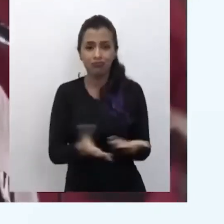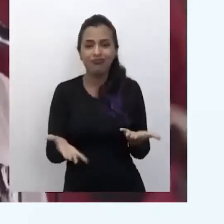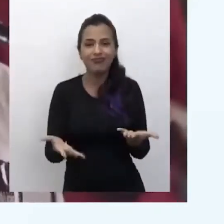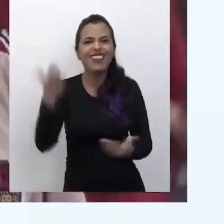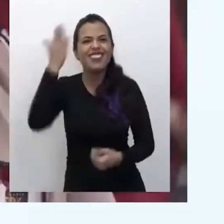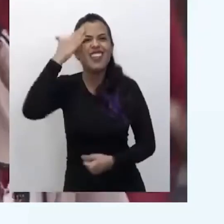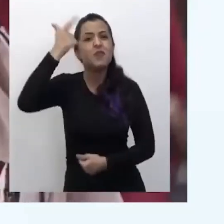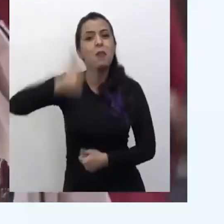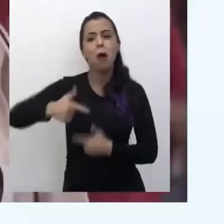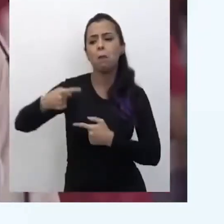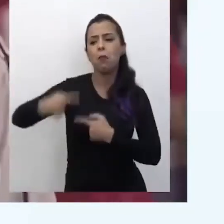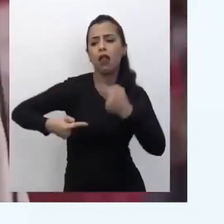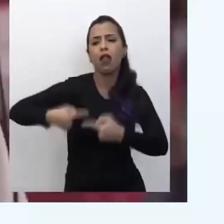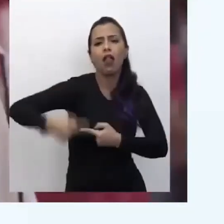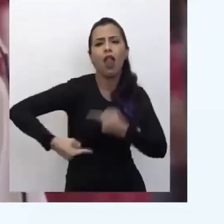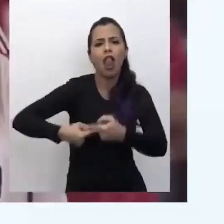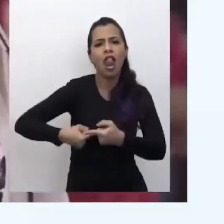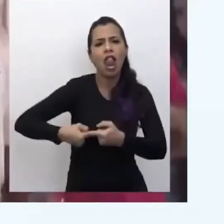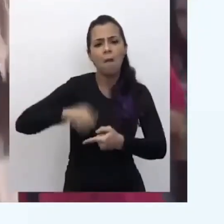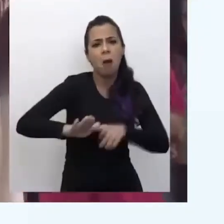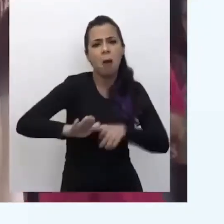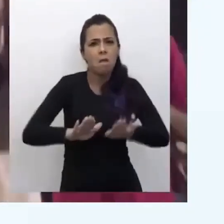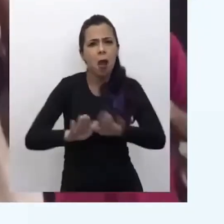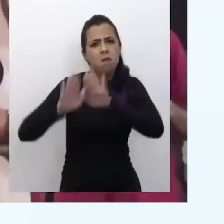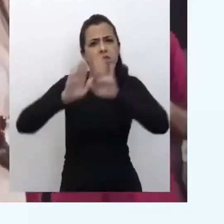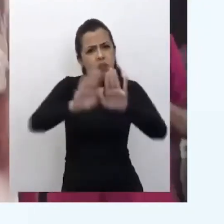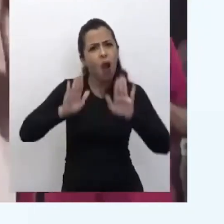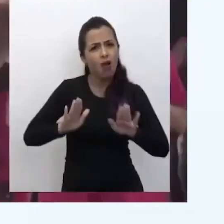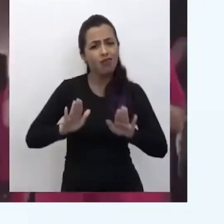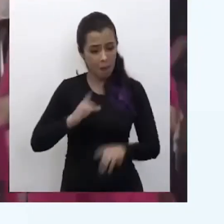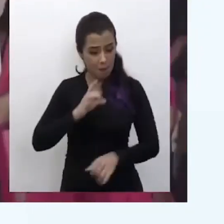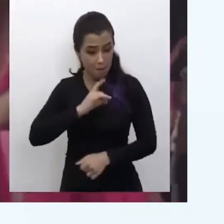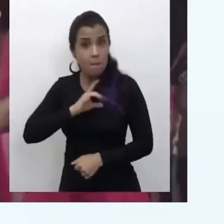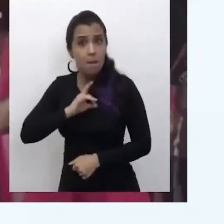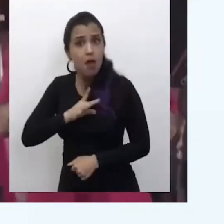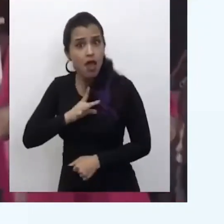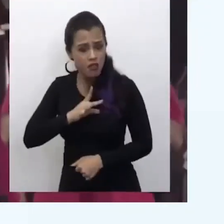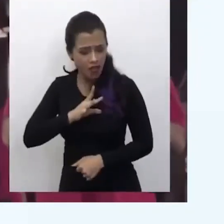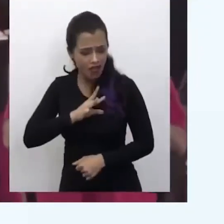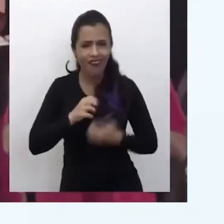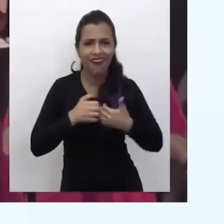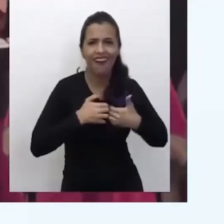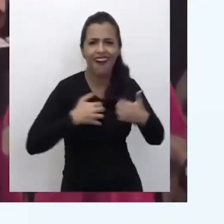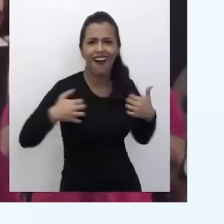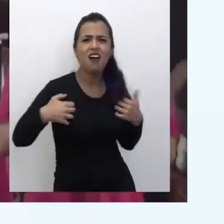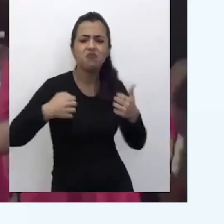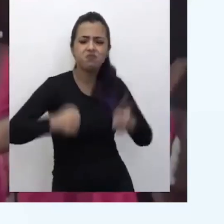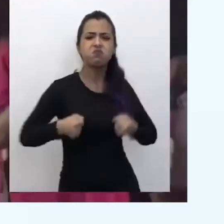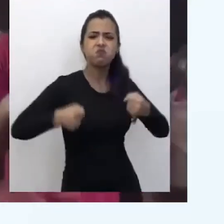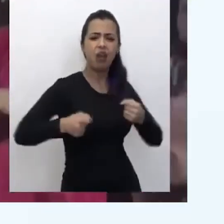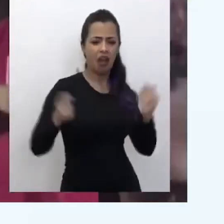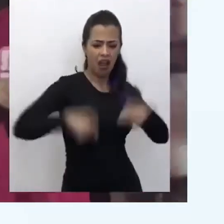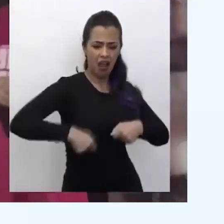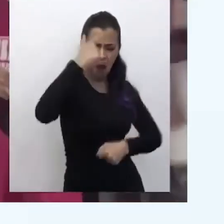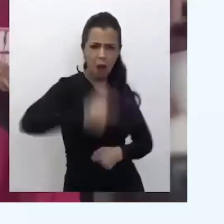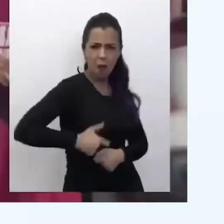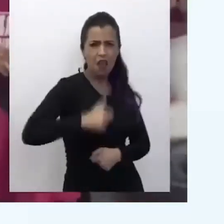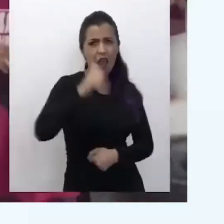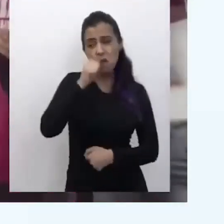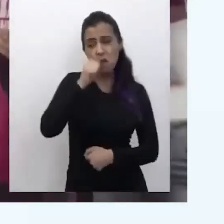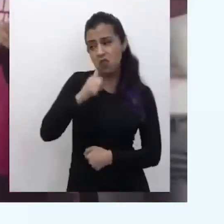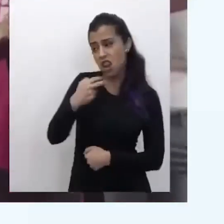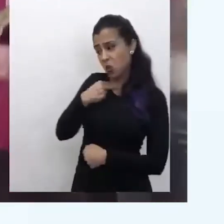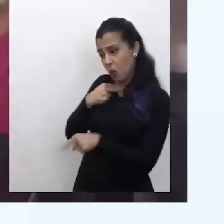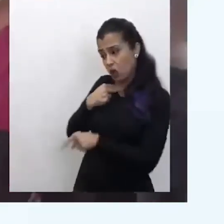pensa como a mais nova geração vai chegar com 2 pés no seu peito, sem medo, sabendo do que pode e do que é capaz, sem essa de mulher não pode isso